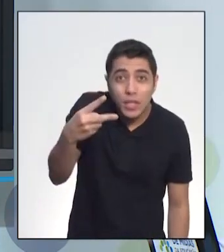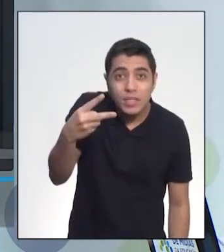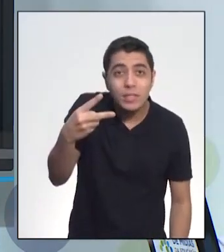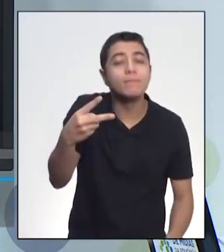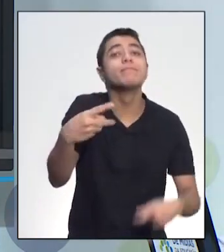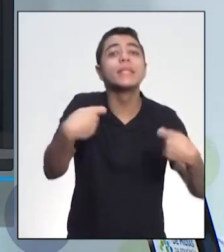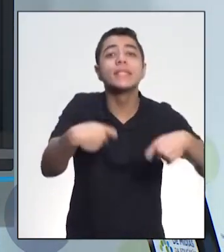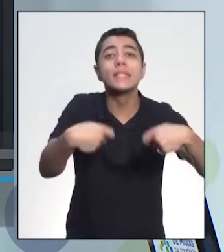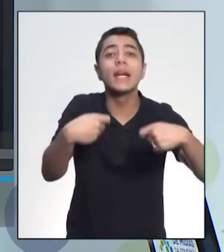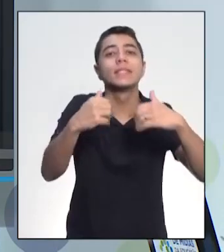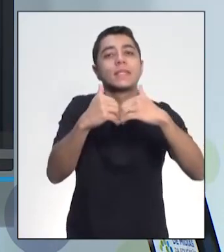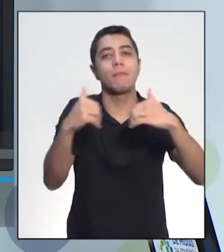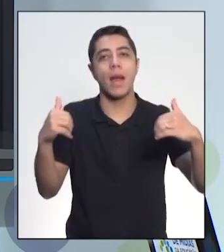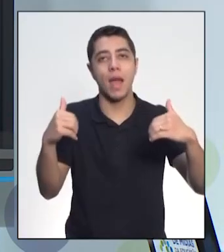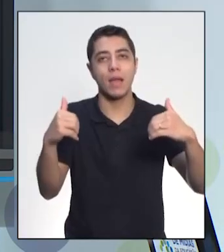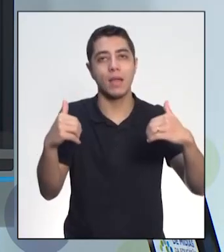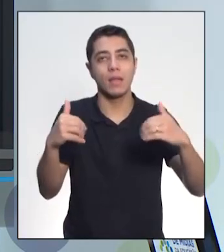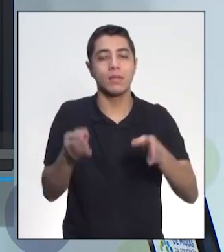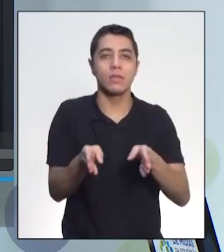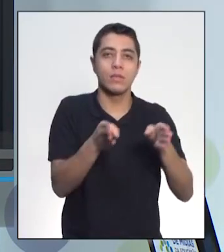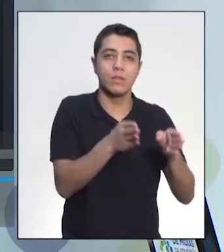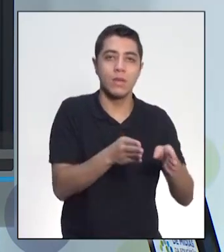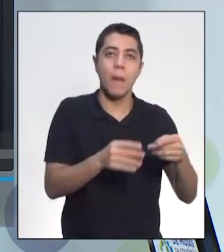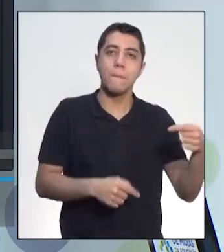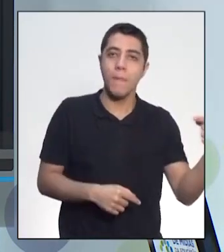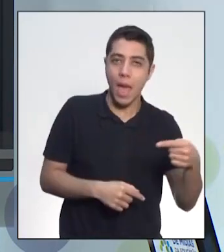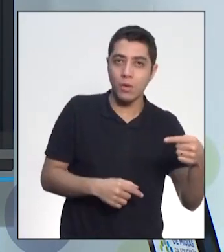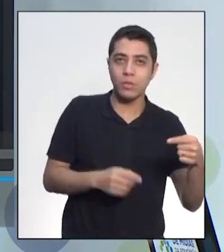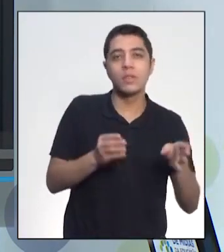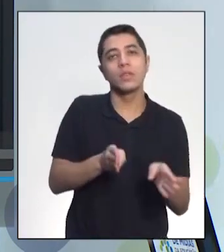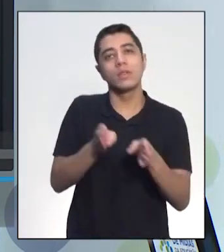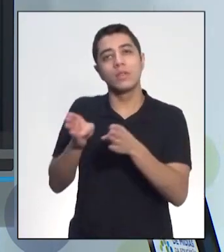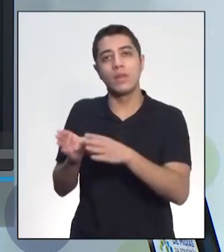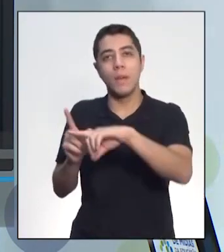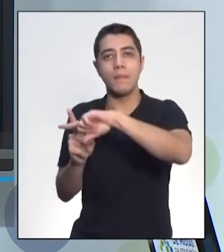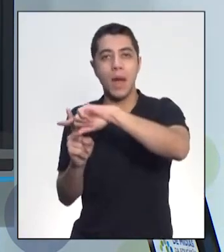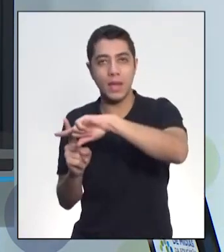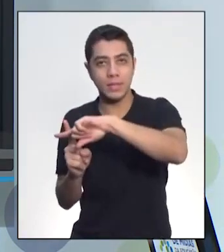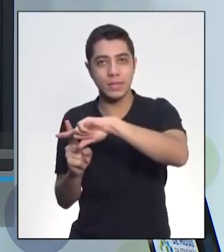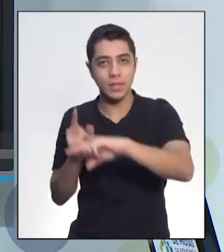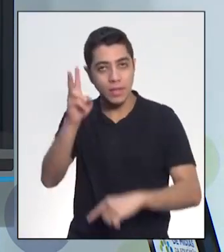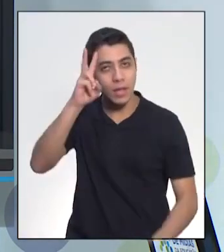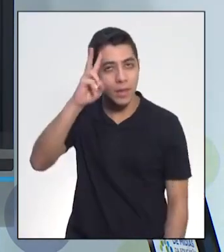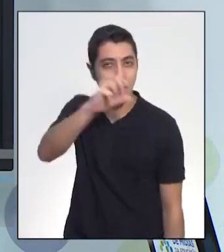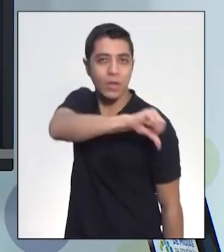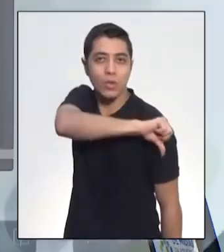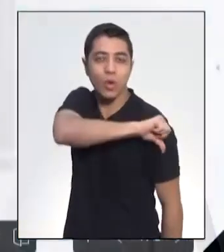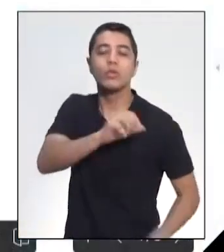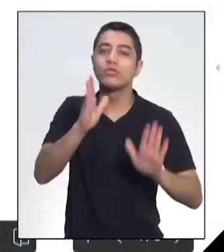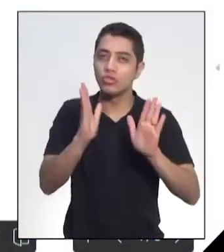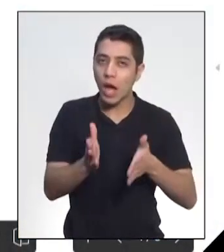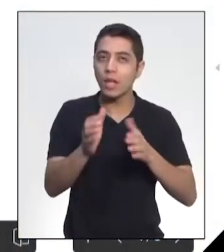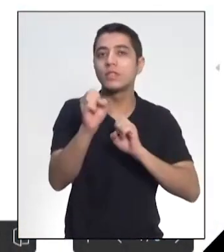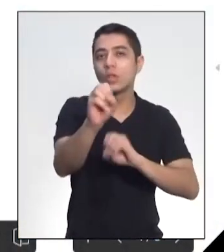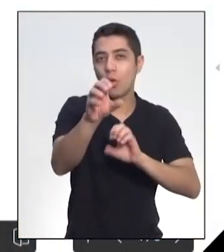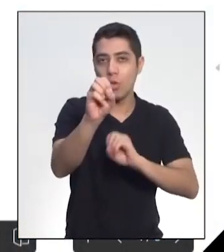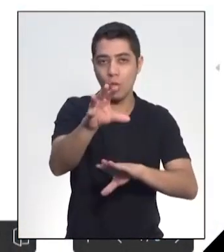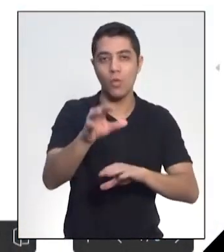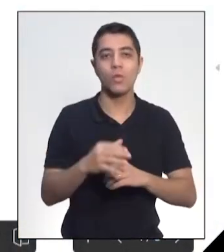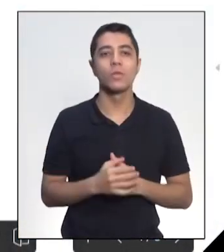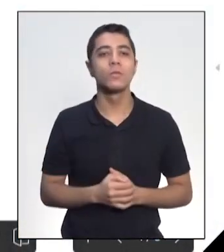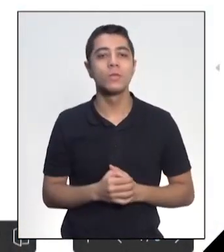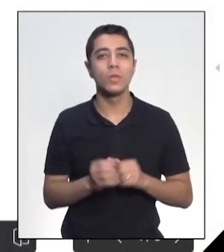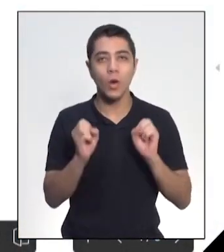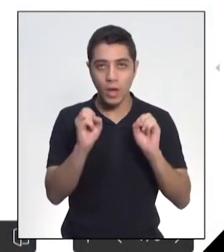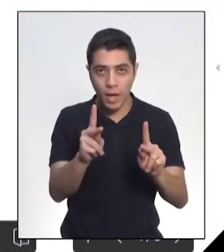com sinal de menos e uma conta com sinal de mais. Lembra, gente? Vocês aprenderam isso no 9º ano. Então, aqui é o número 4. Nem vou pôr o sinal de mais bobo na